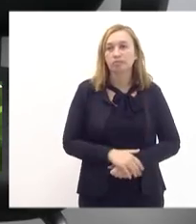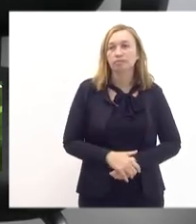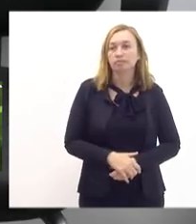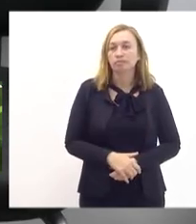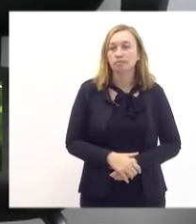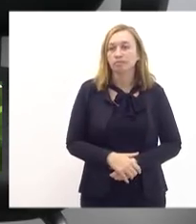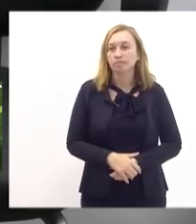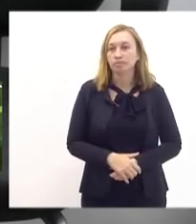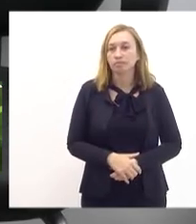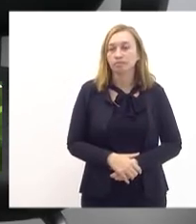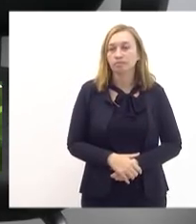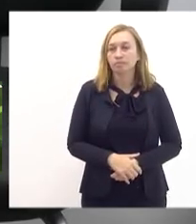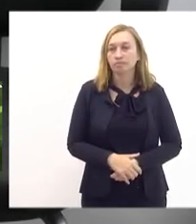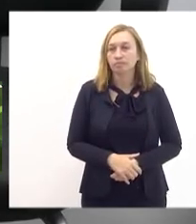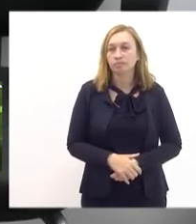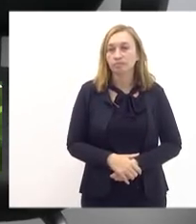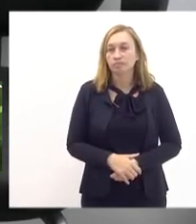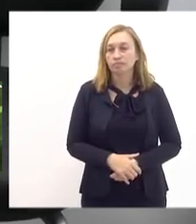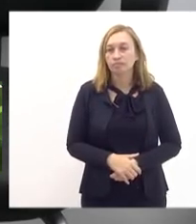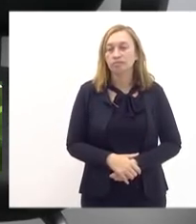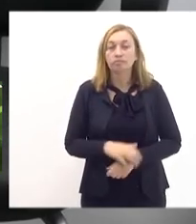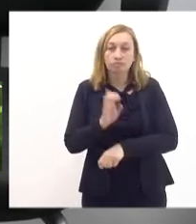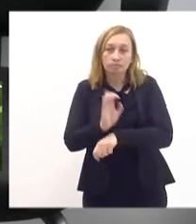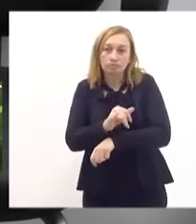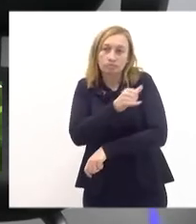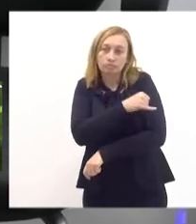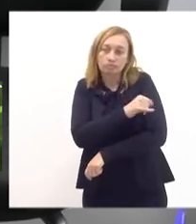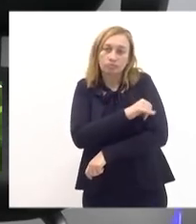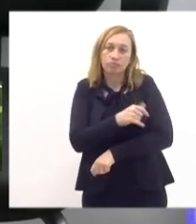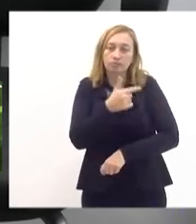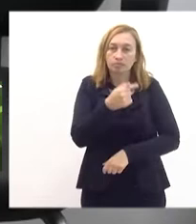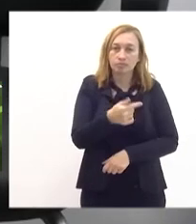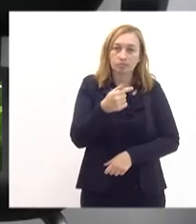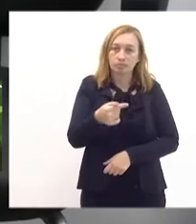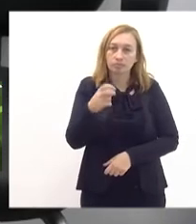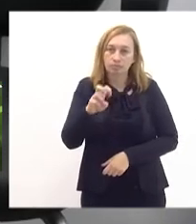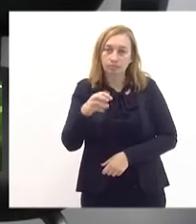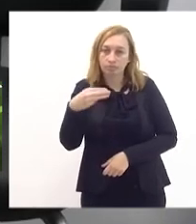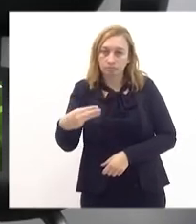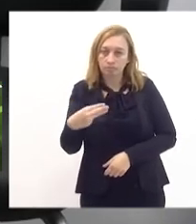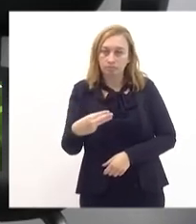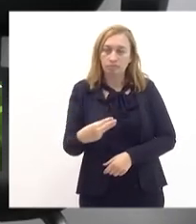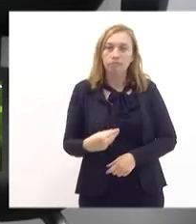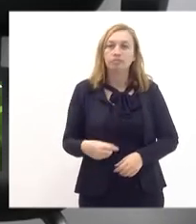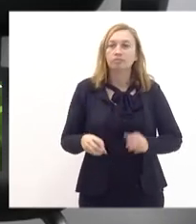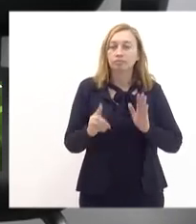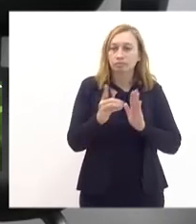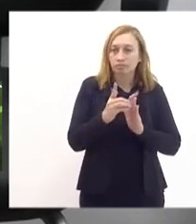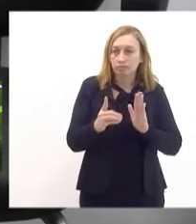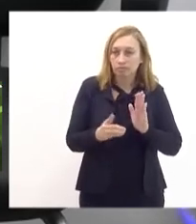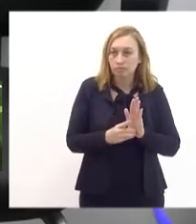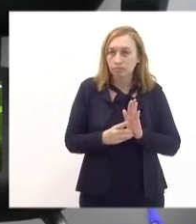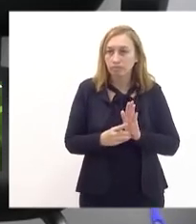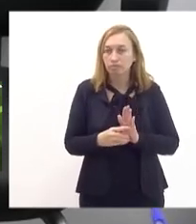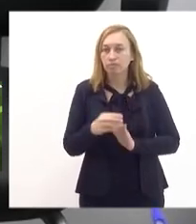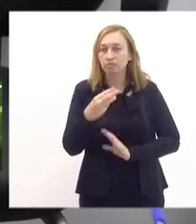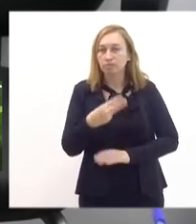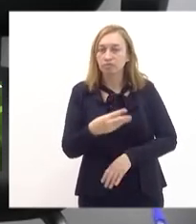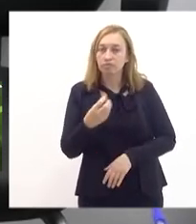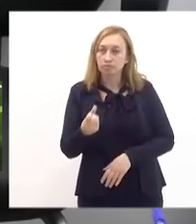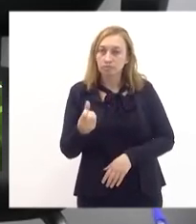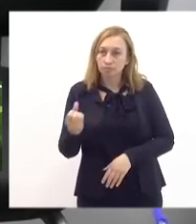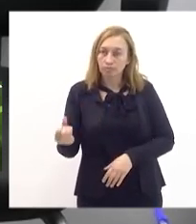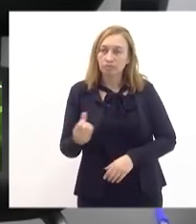normativo no âmbito do Estado, lei 7753 e decreto 46.366,